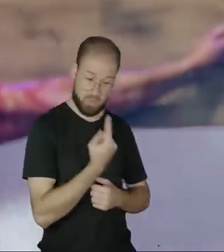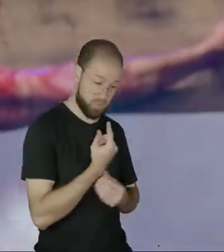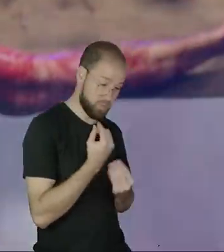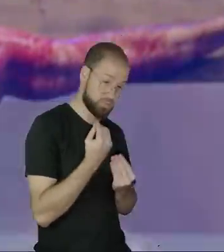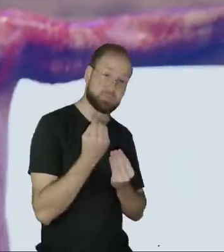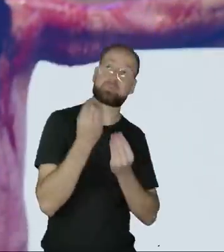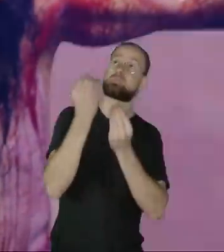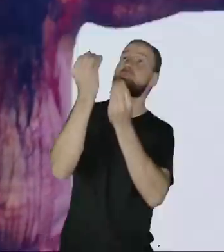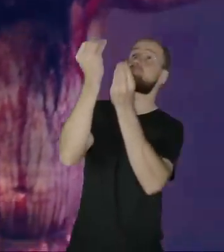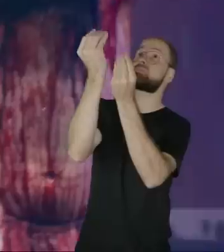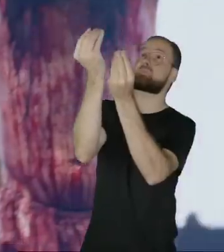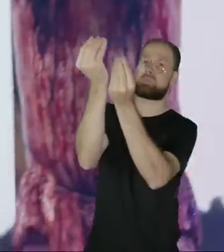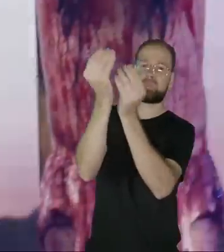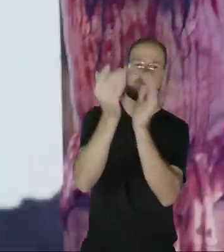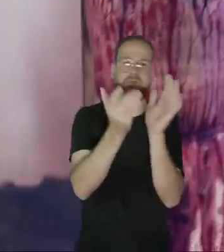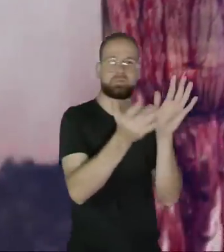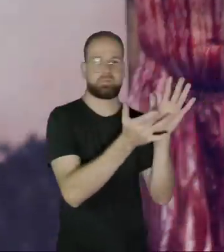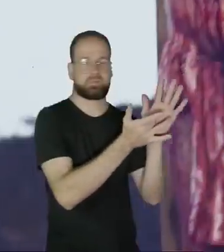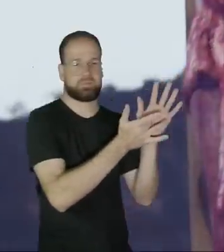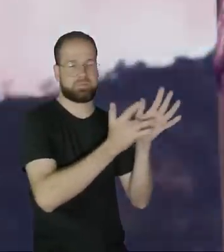Jesus,